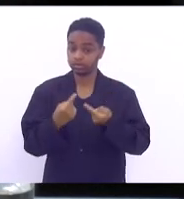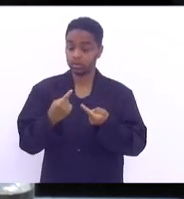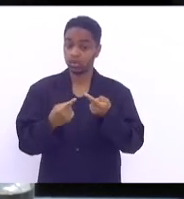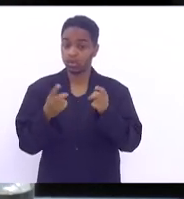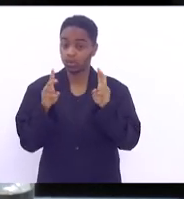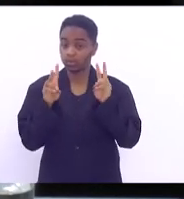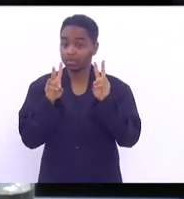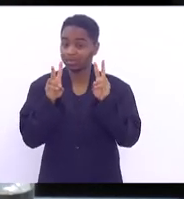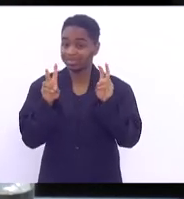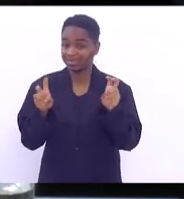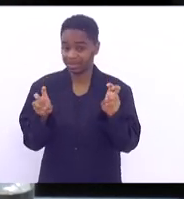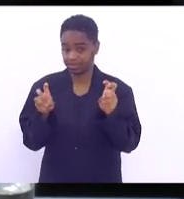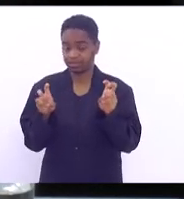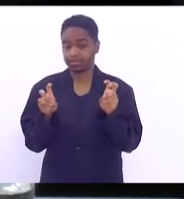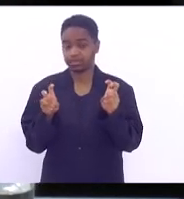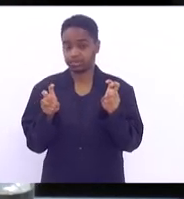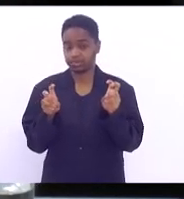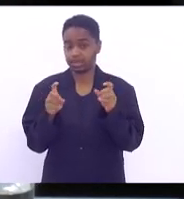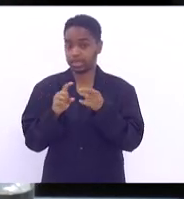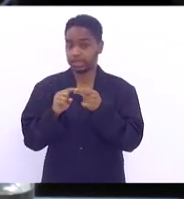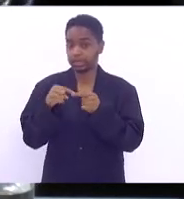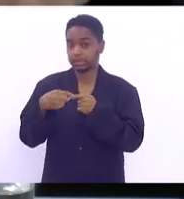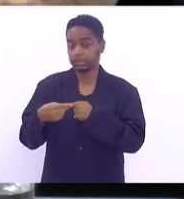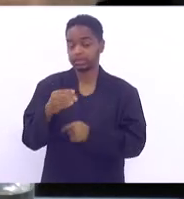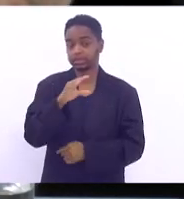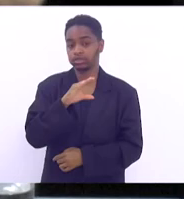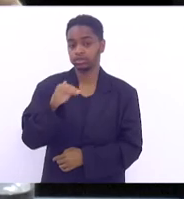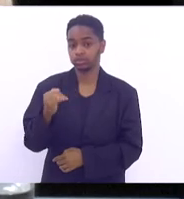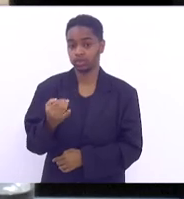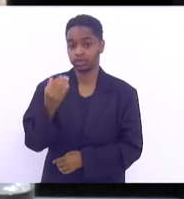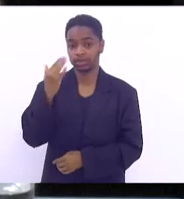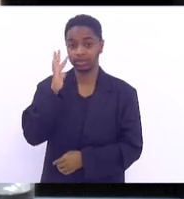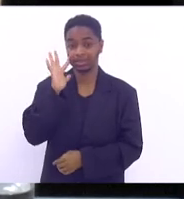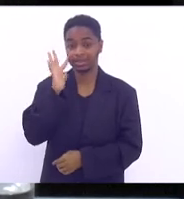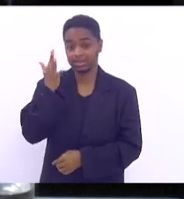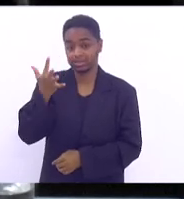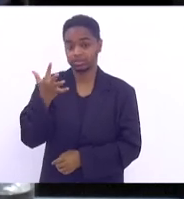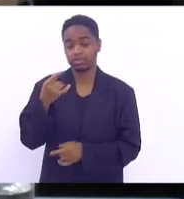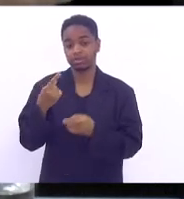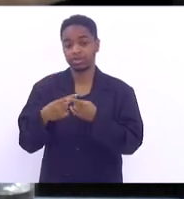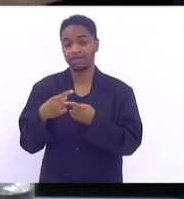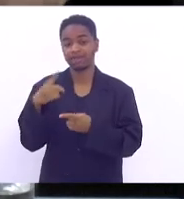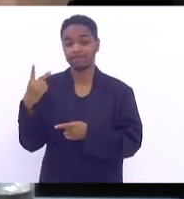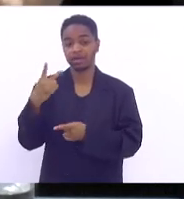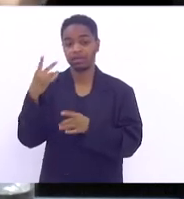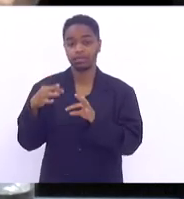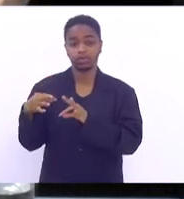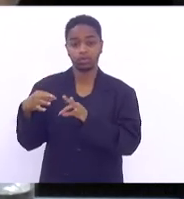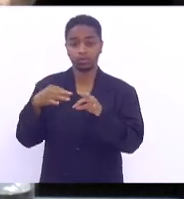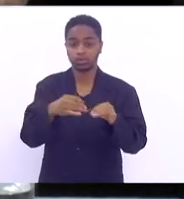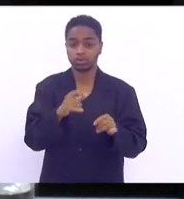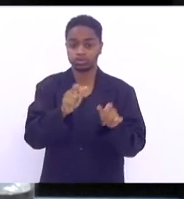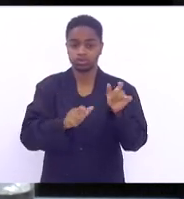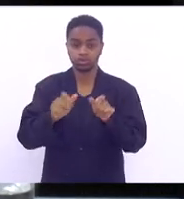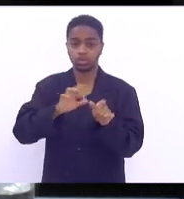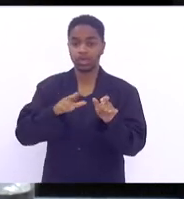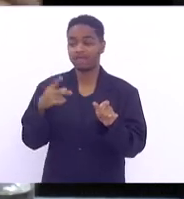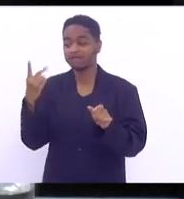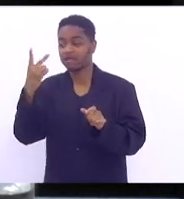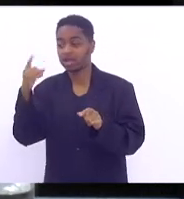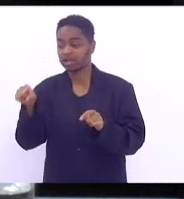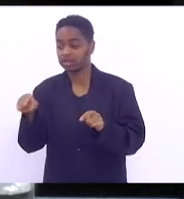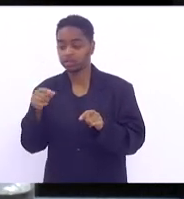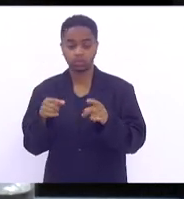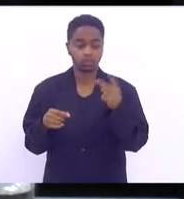temática que e a CCJ decidisse, para valer para todos, e não valer para um e não valer